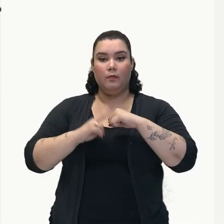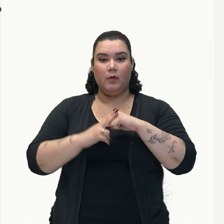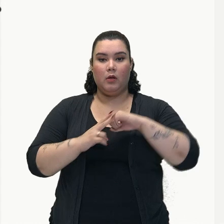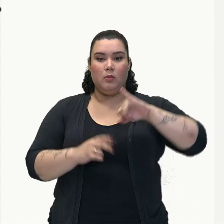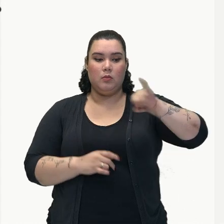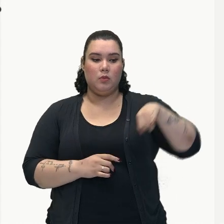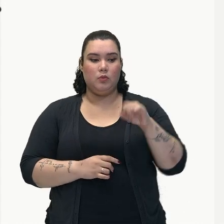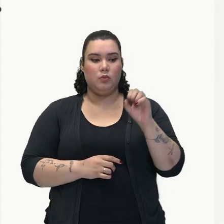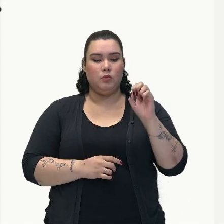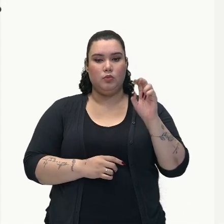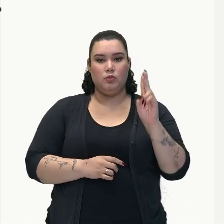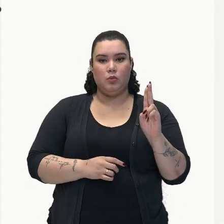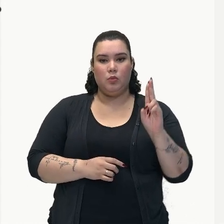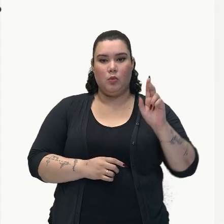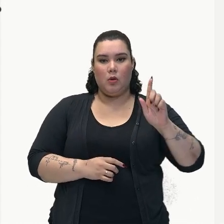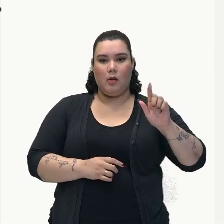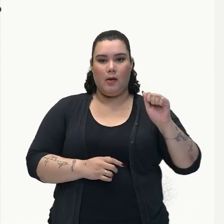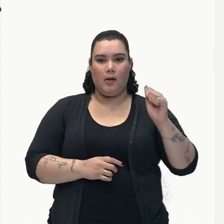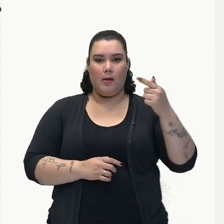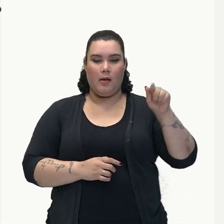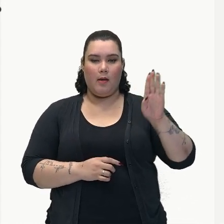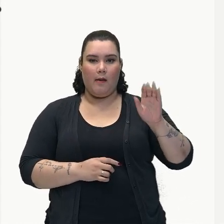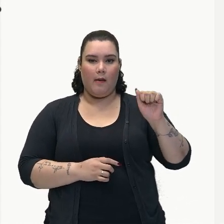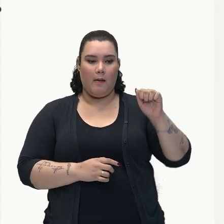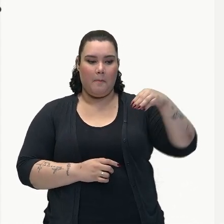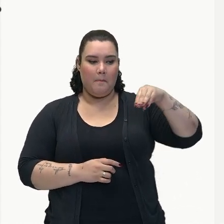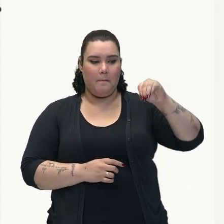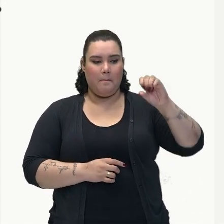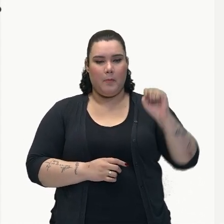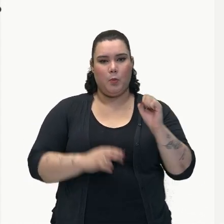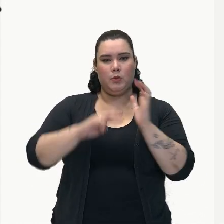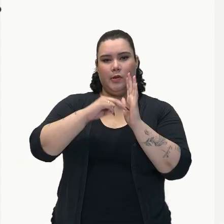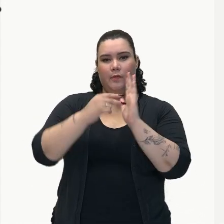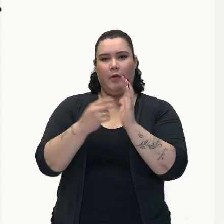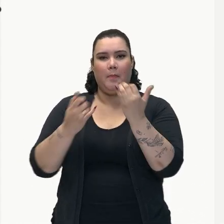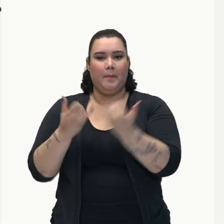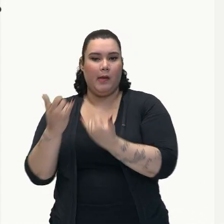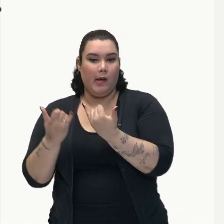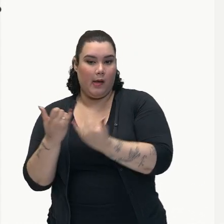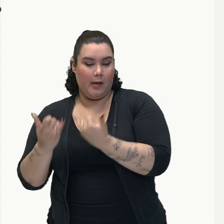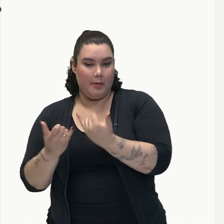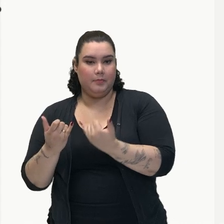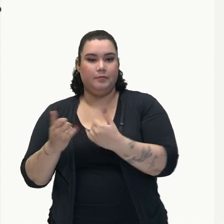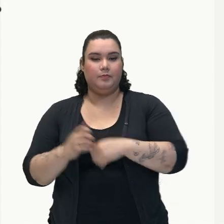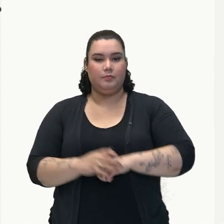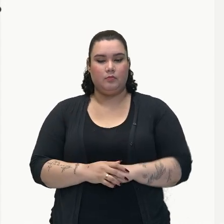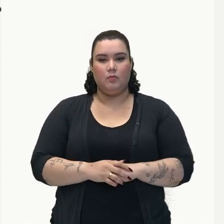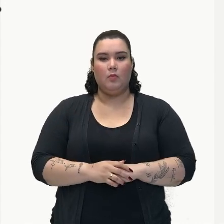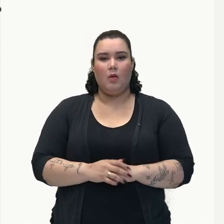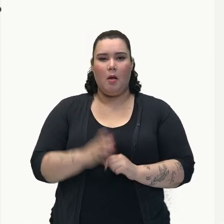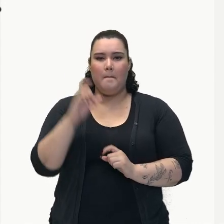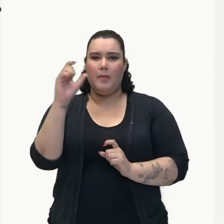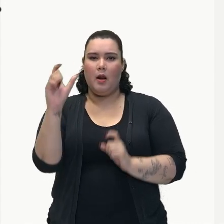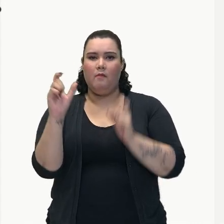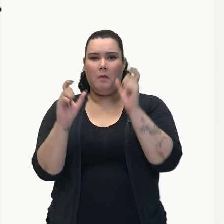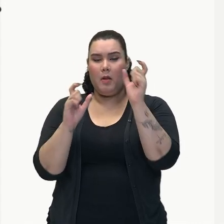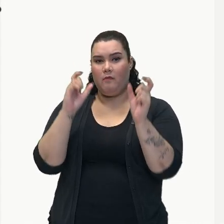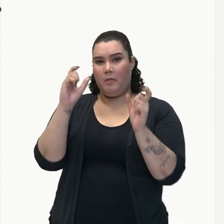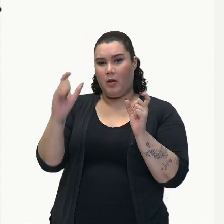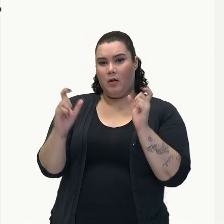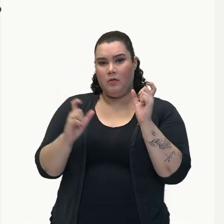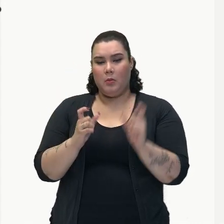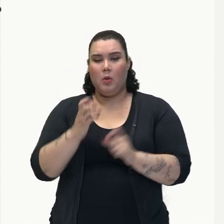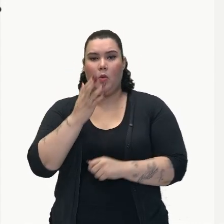seja, jogávamos, brincávamos, né? Aí lá na frente usa o era de novo. Me encantava visitar a